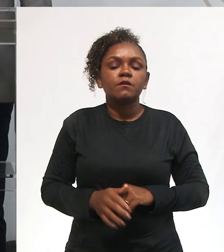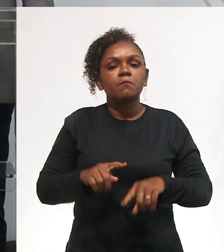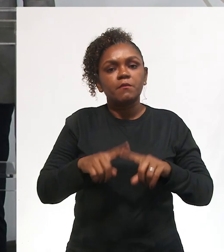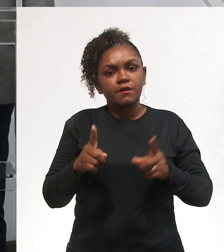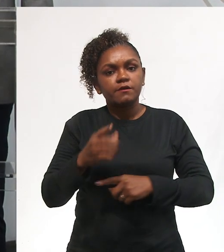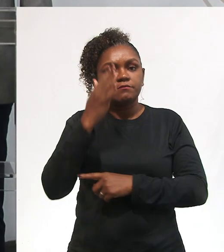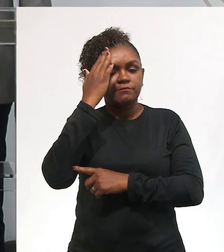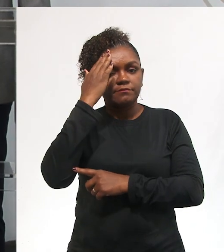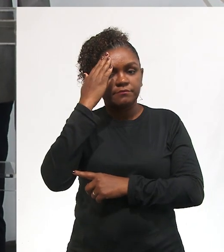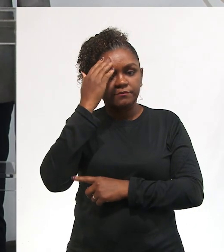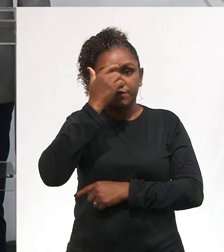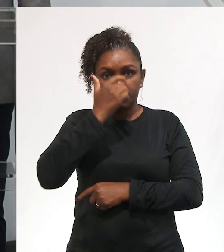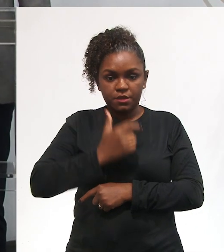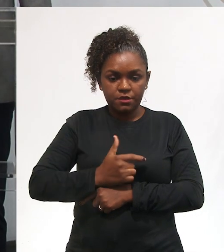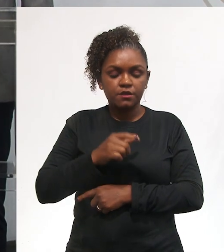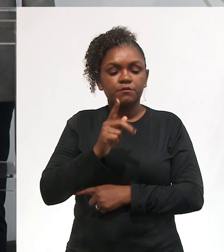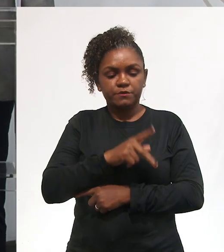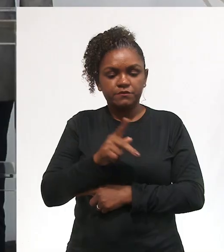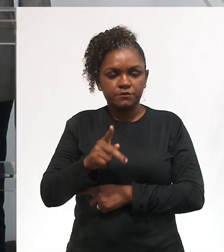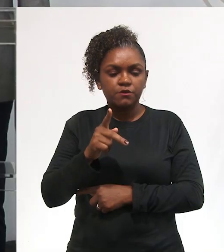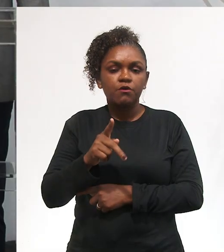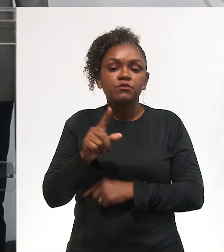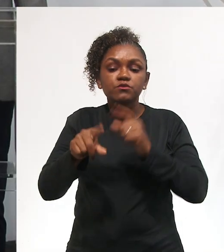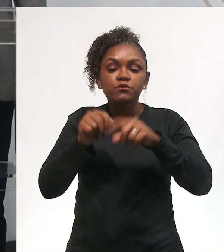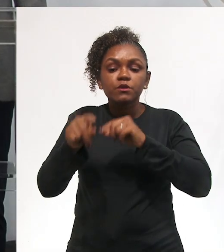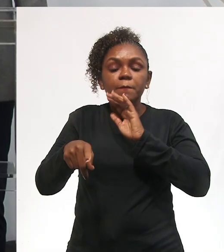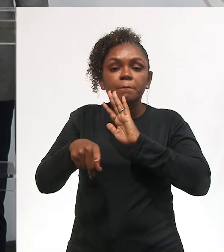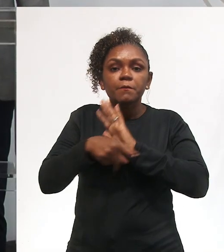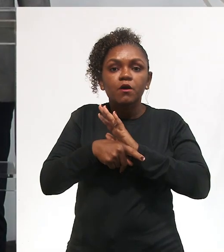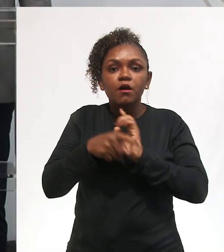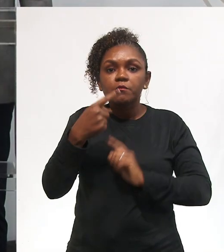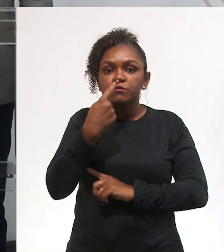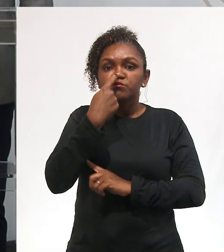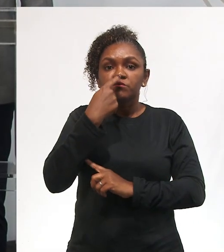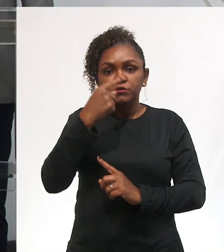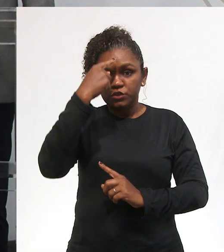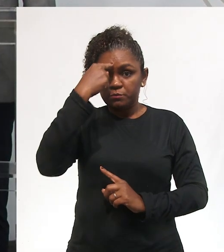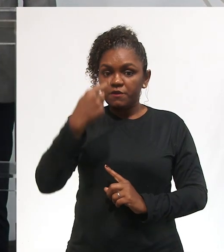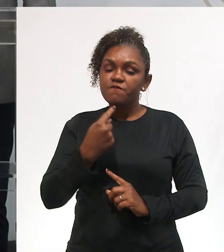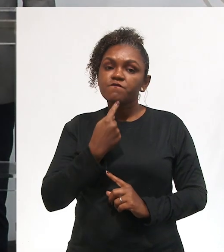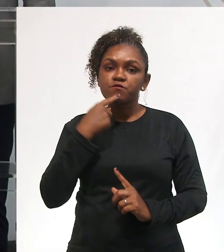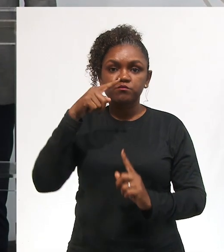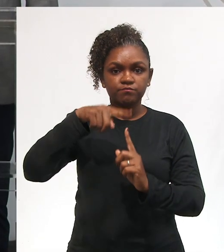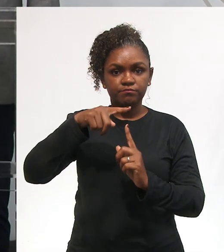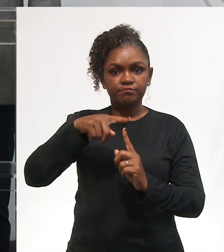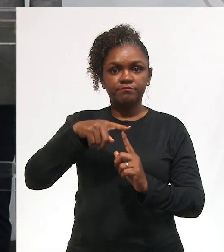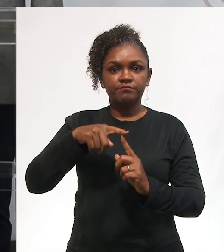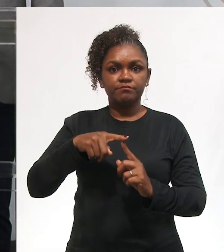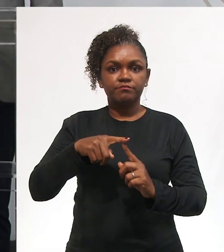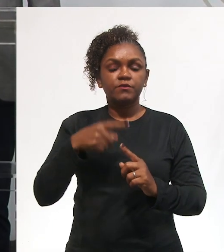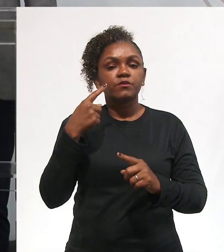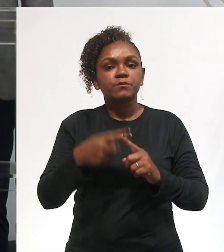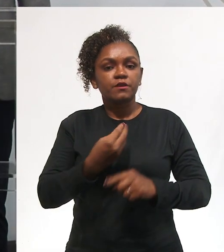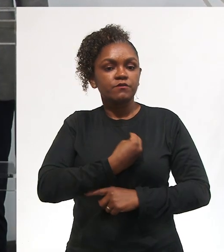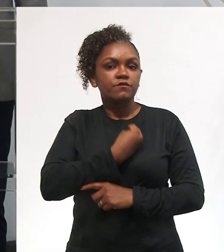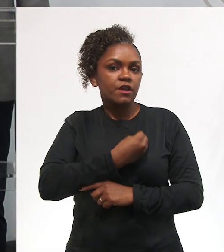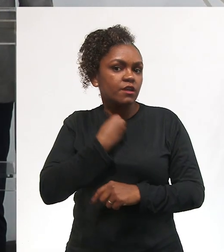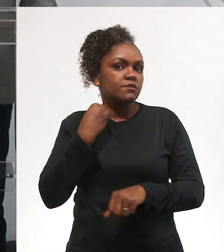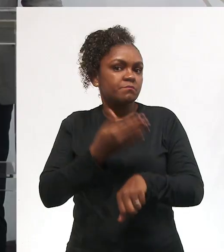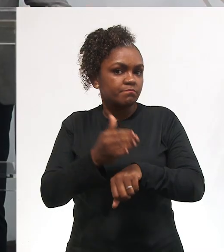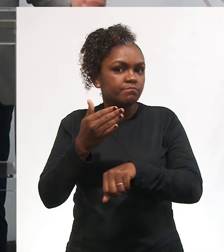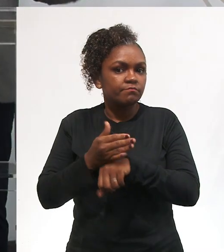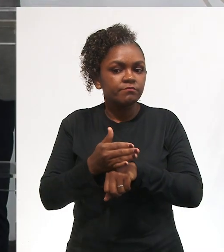escolhi algo que eu tenho mais familiaridade, que eu consigo trazer mais exemplos, trazer mais vivências, mais práticas. Só